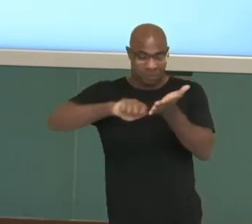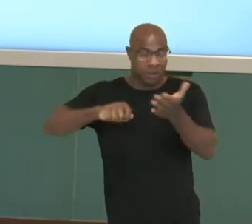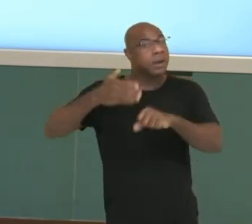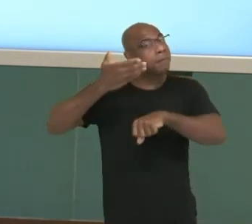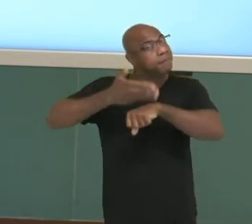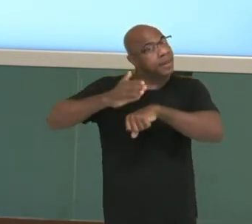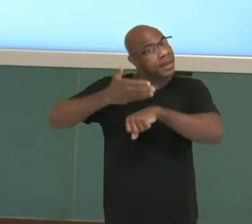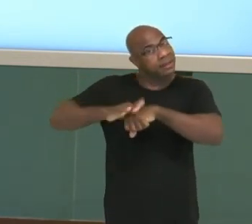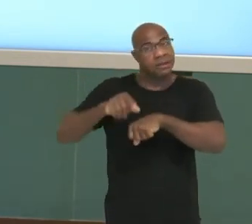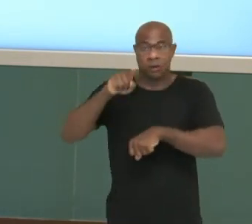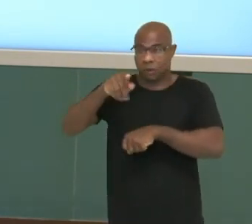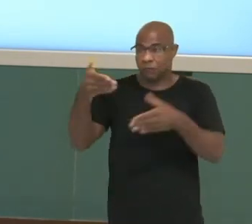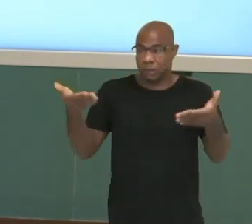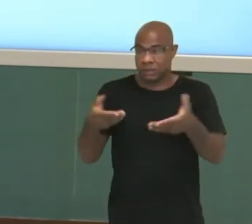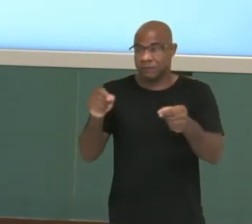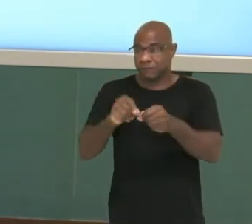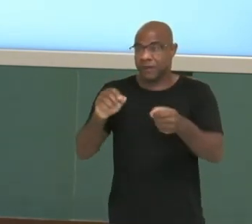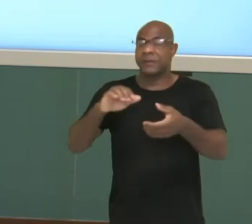prática. Agora é com você.